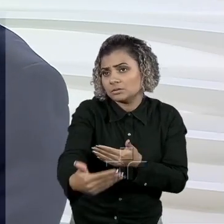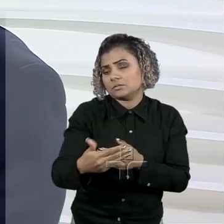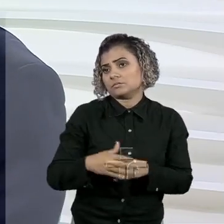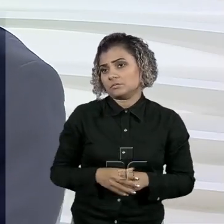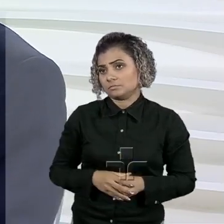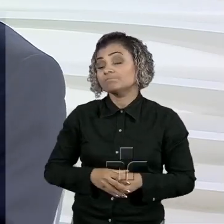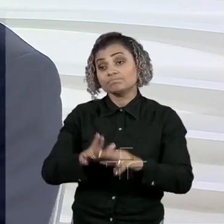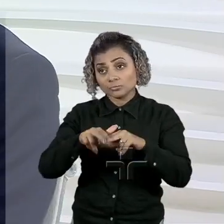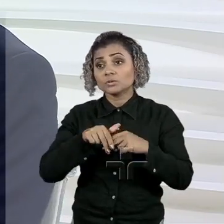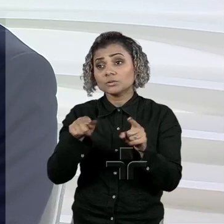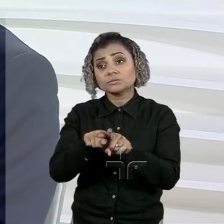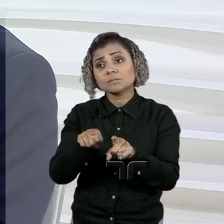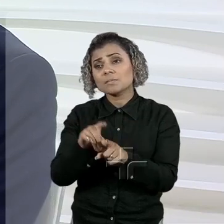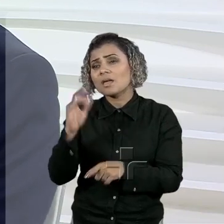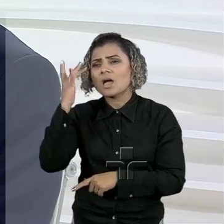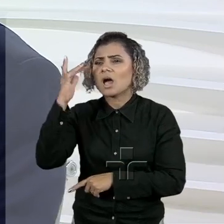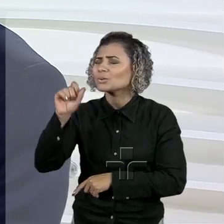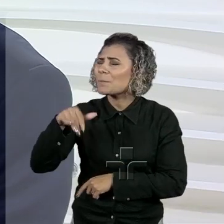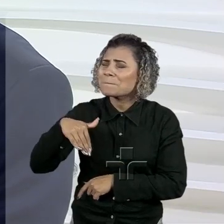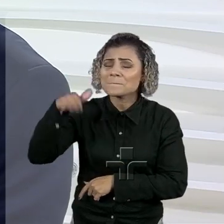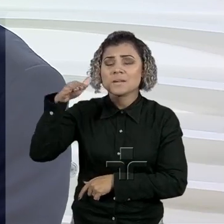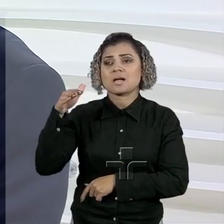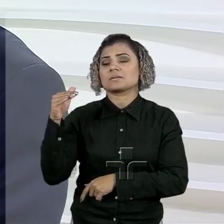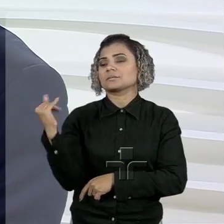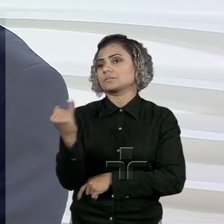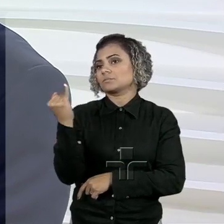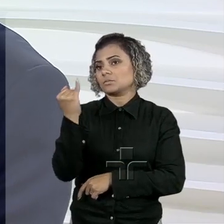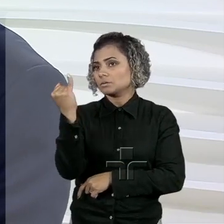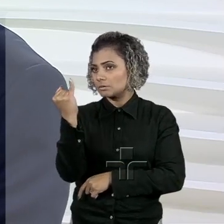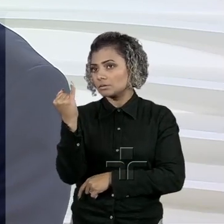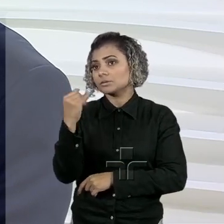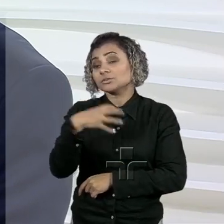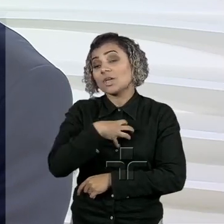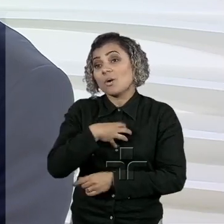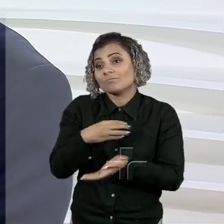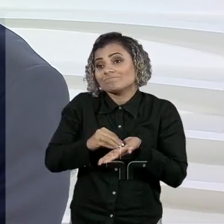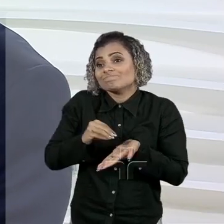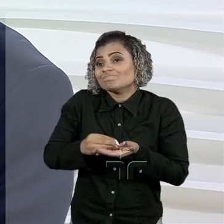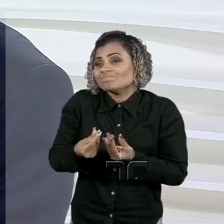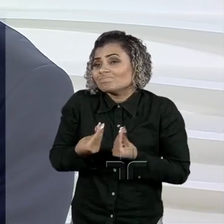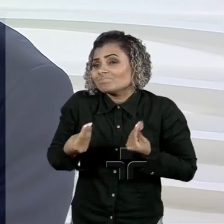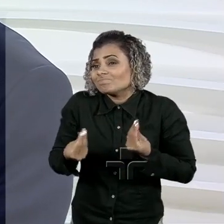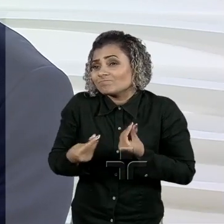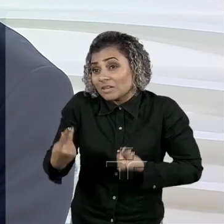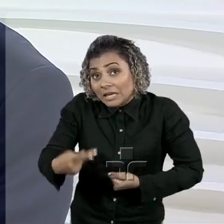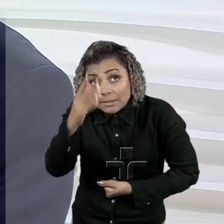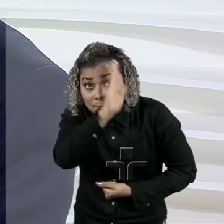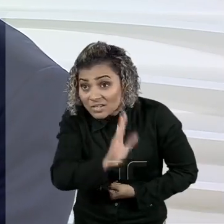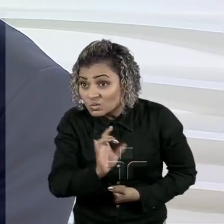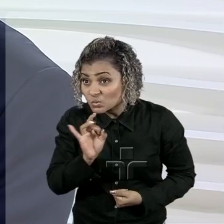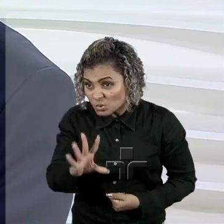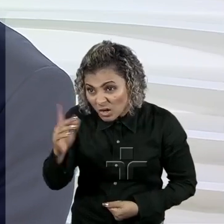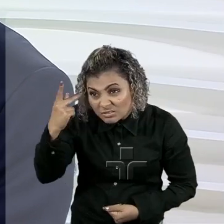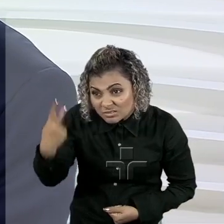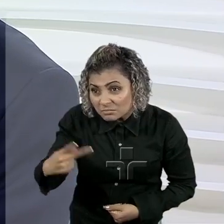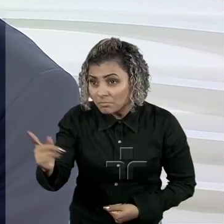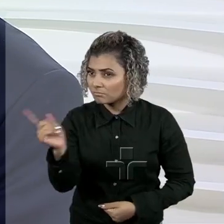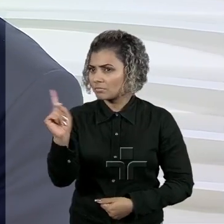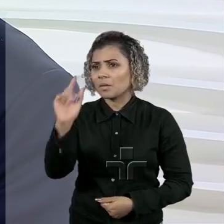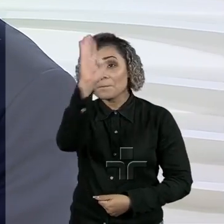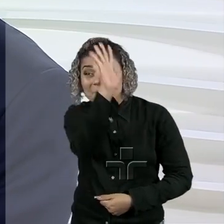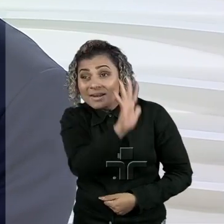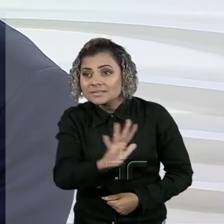municipais, mas eu acho que o que mais sinto falta no Brasil, não é nem em São Paulo, é que a escola